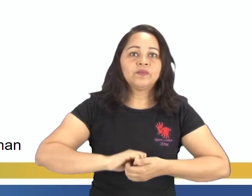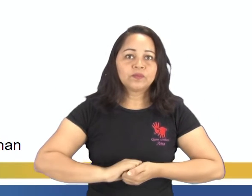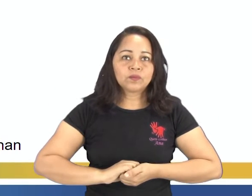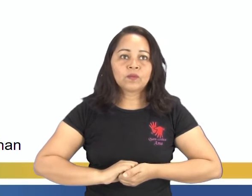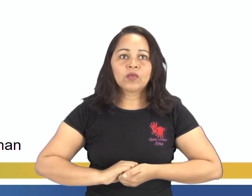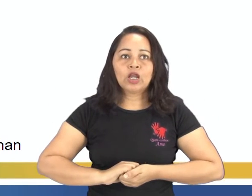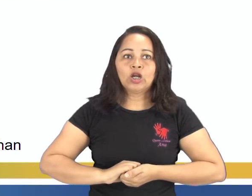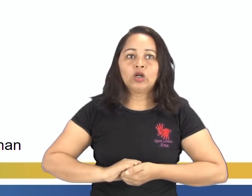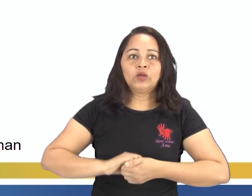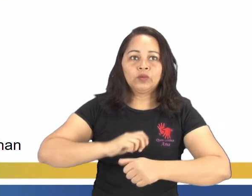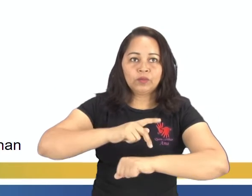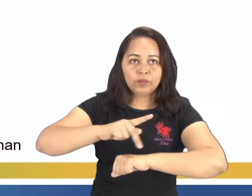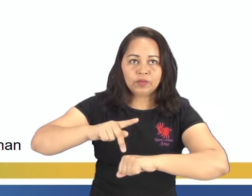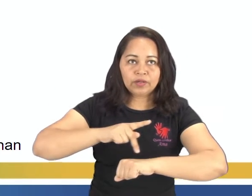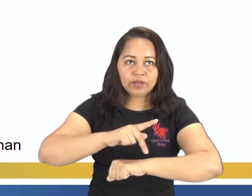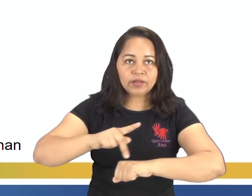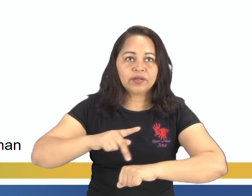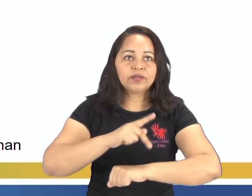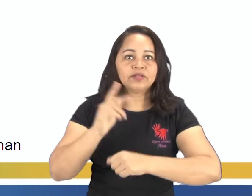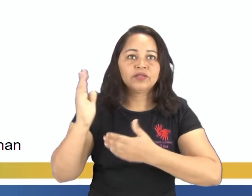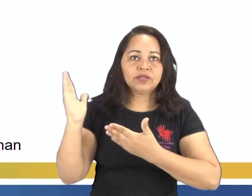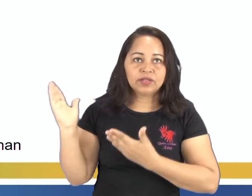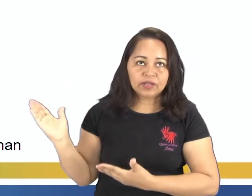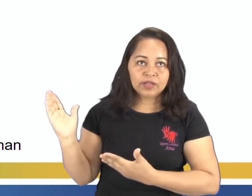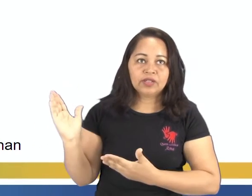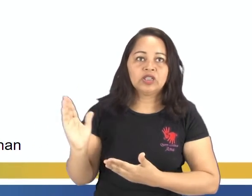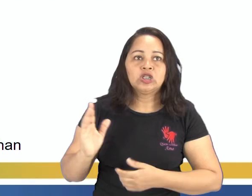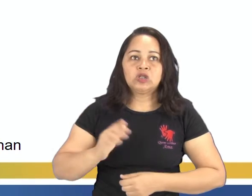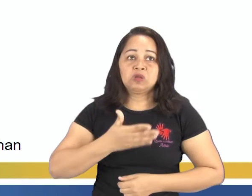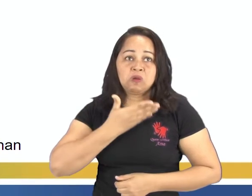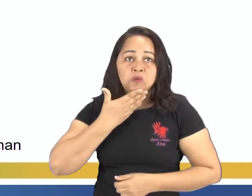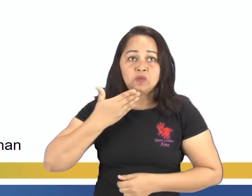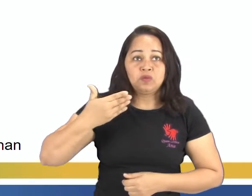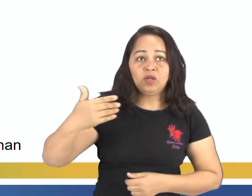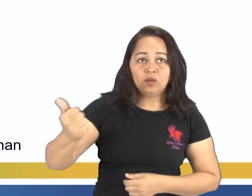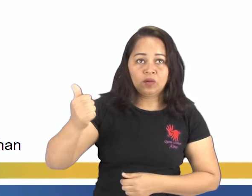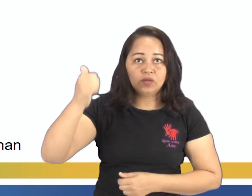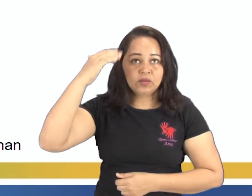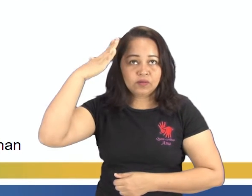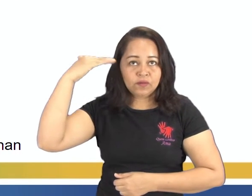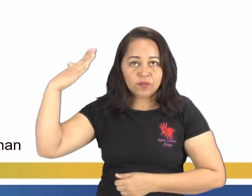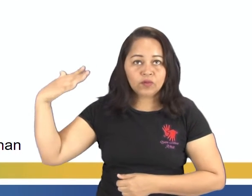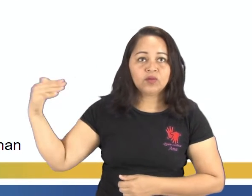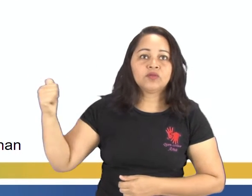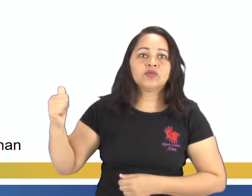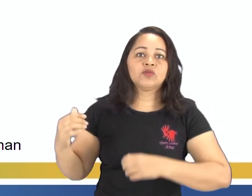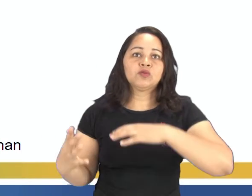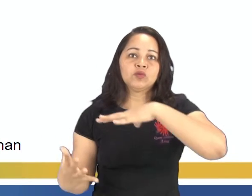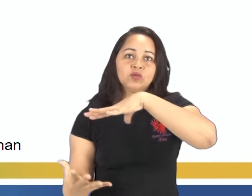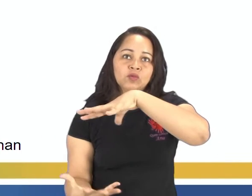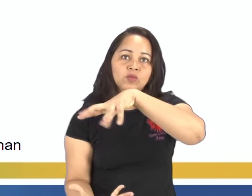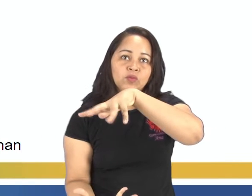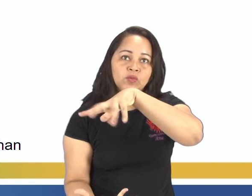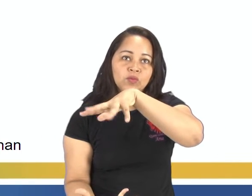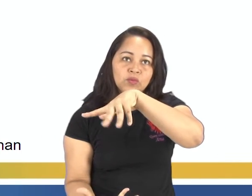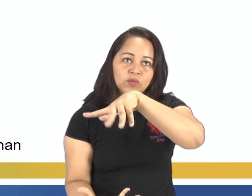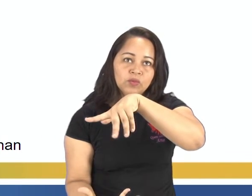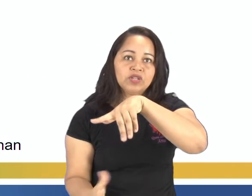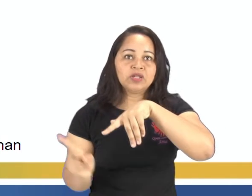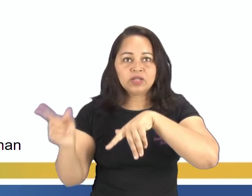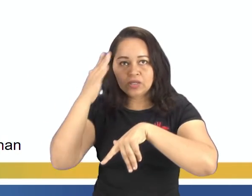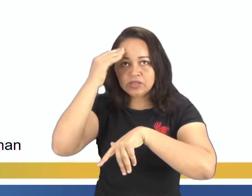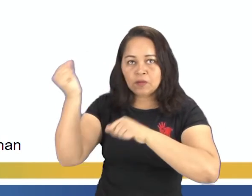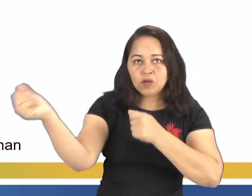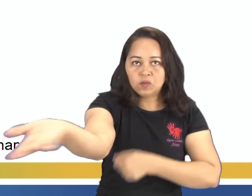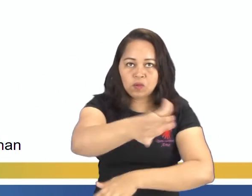por muitos como o maior ator oriental. Jack Chan, um dos principais nomes do cinema mundial em artes